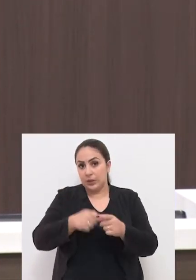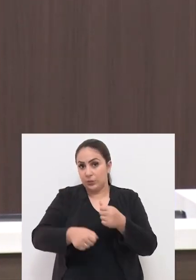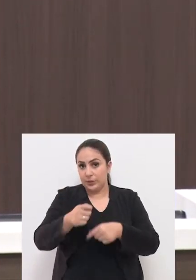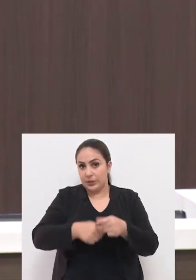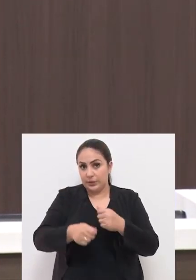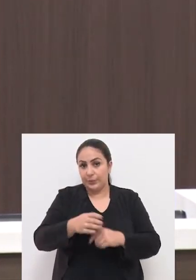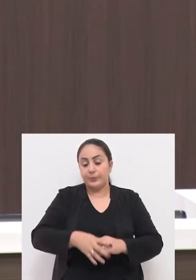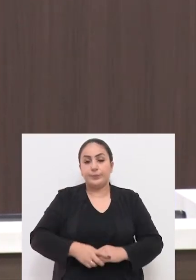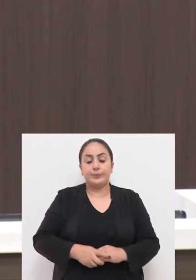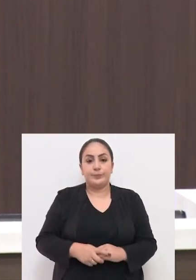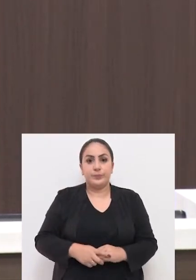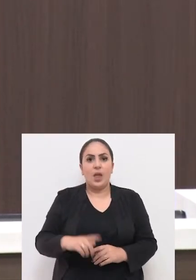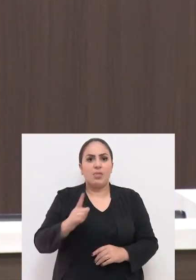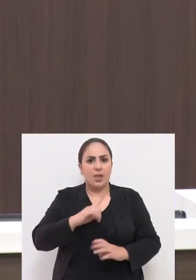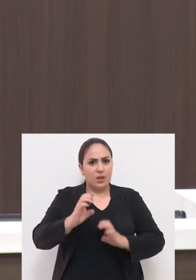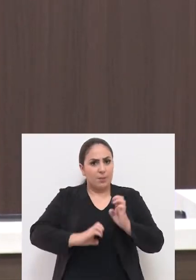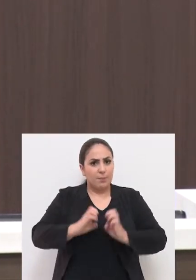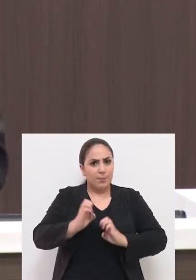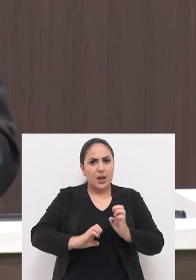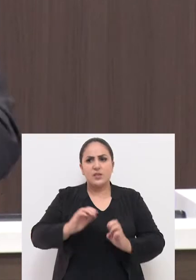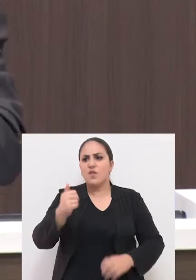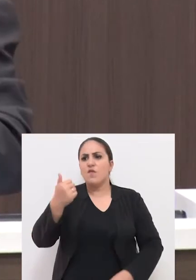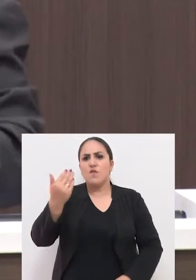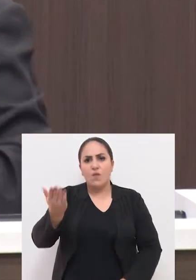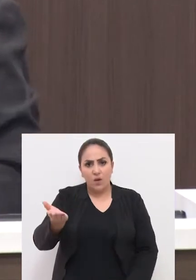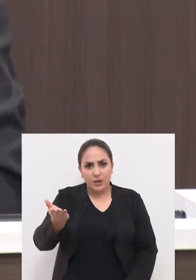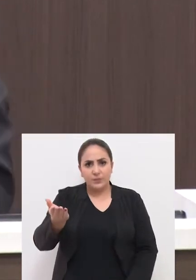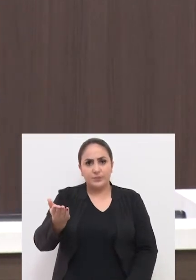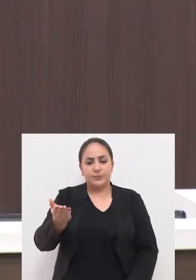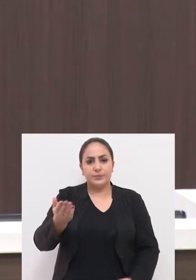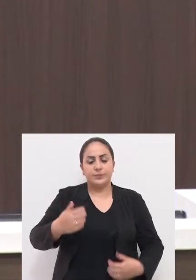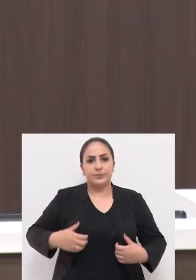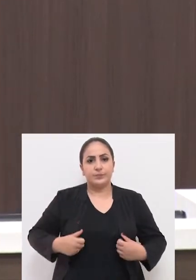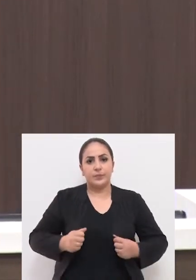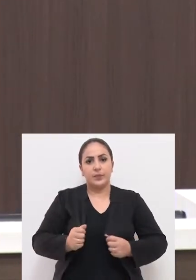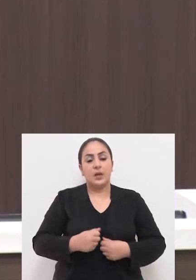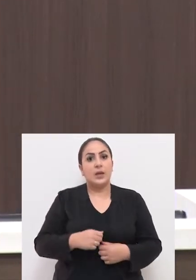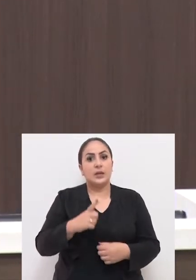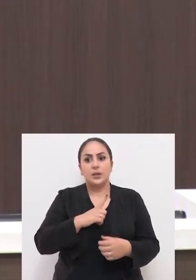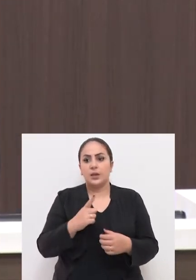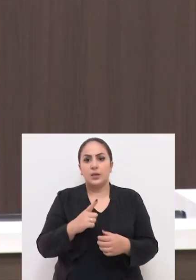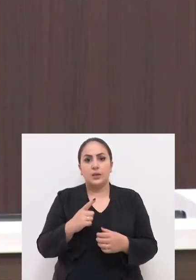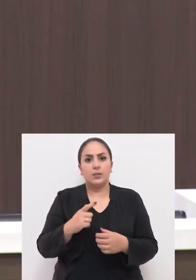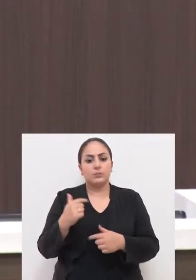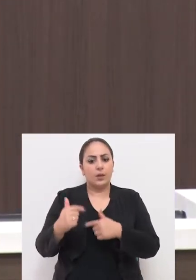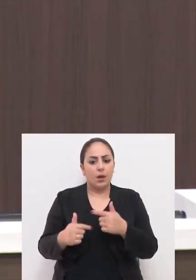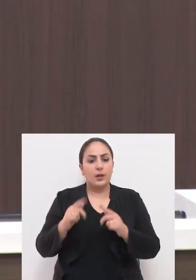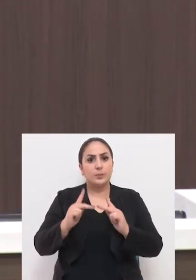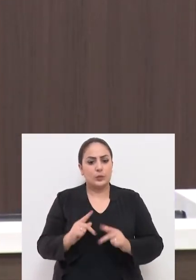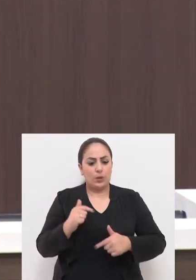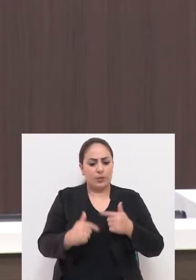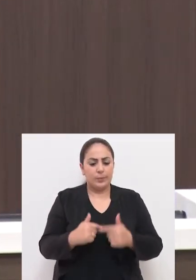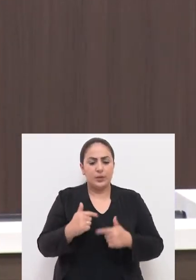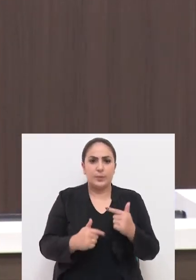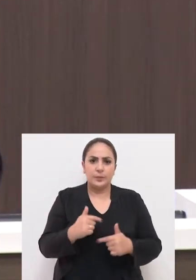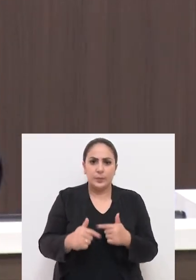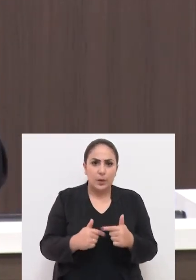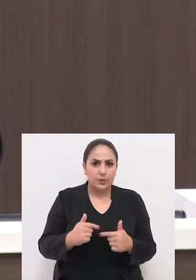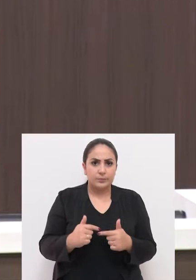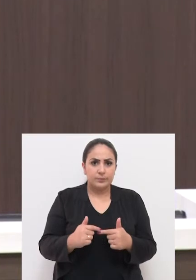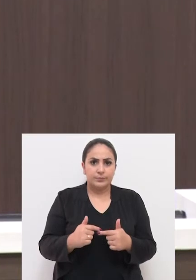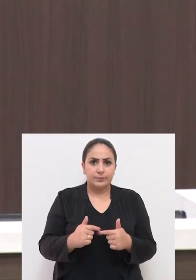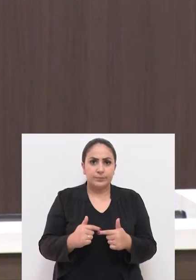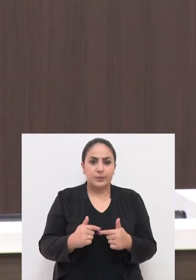em outras administrações, de empresas que vêm de fora, que explora o trabalho